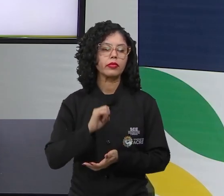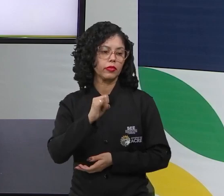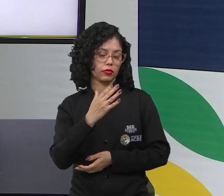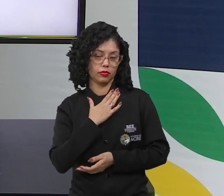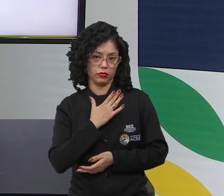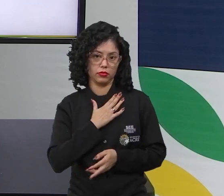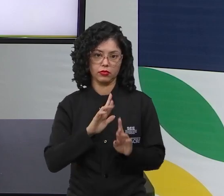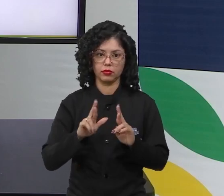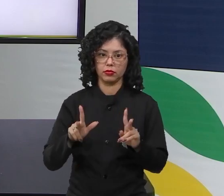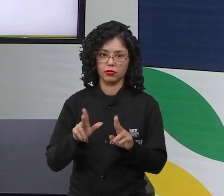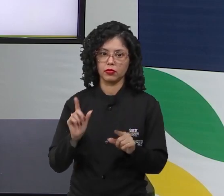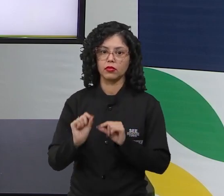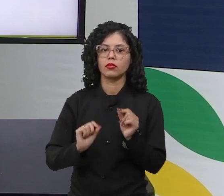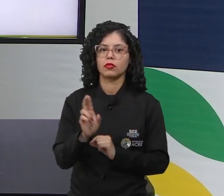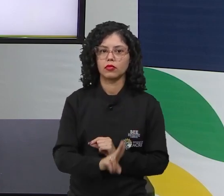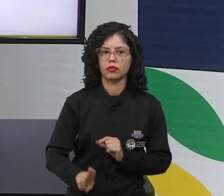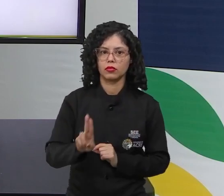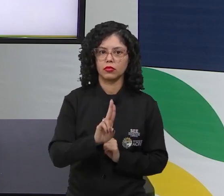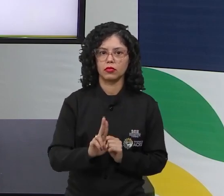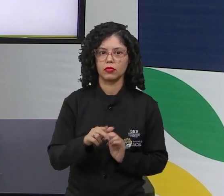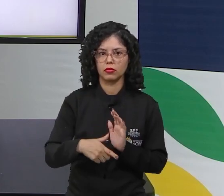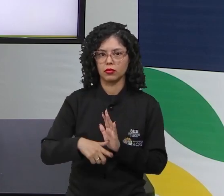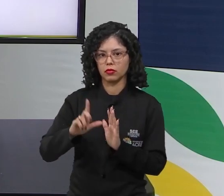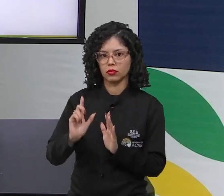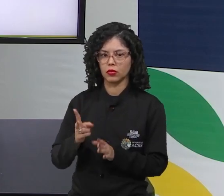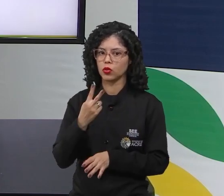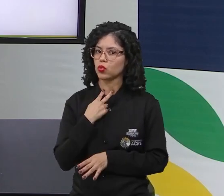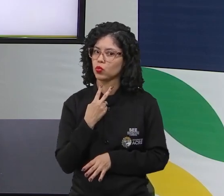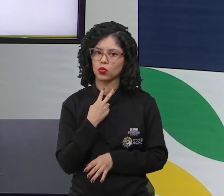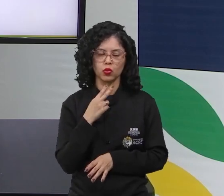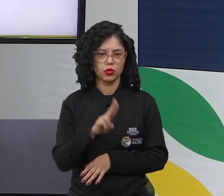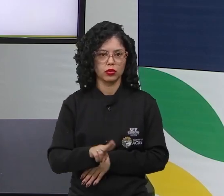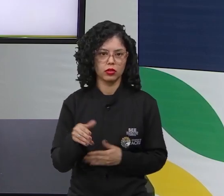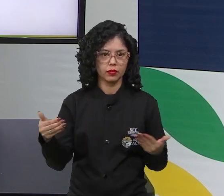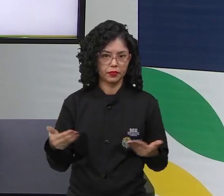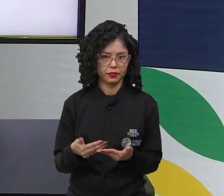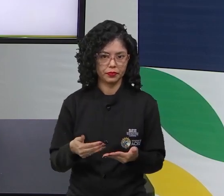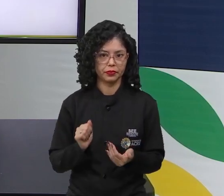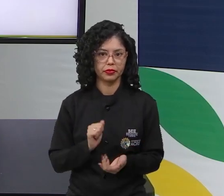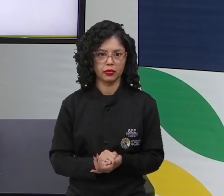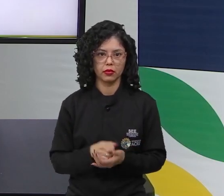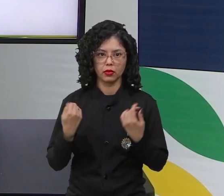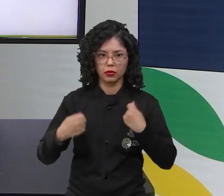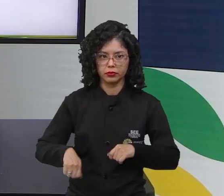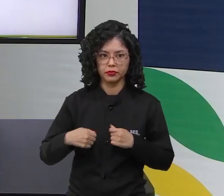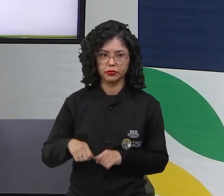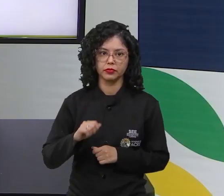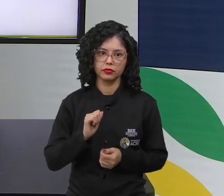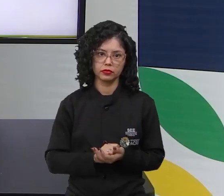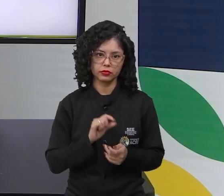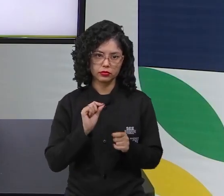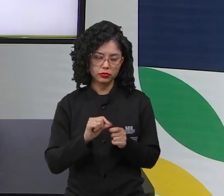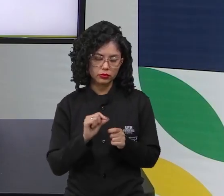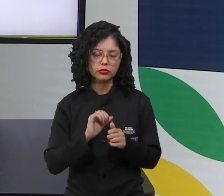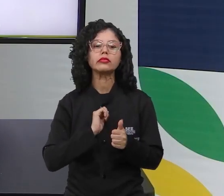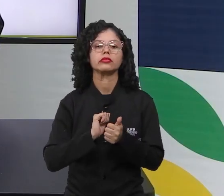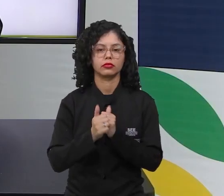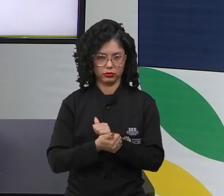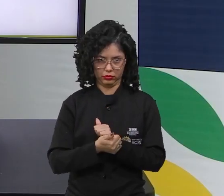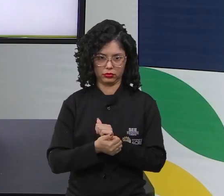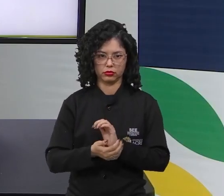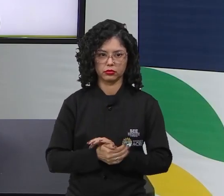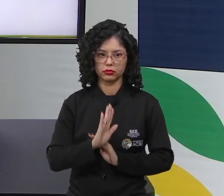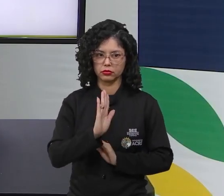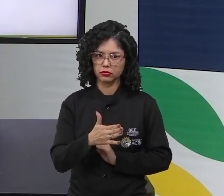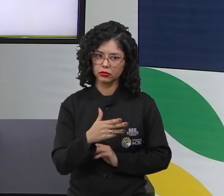suporte é diferente, o que eu utilizava antes não pode ser mais utilizado agora. Então, é necessário fazer essa adequação.